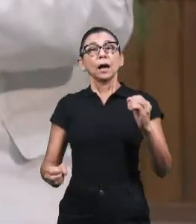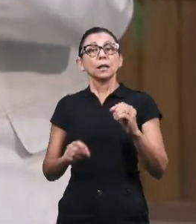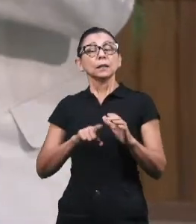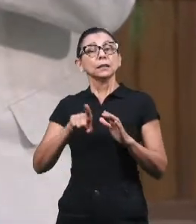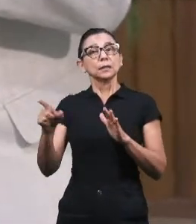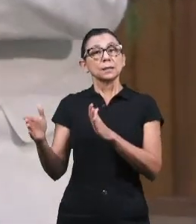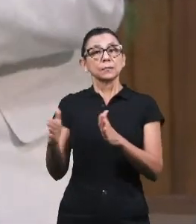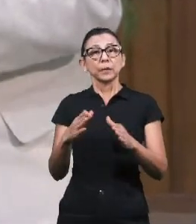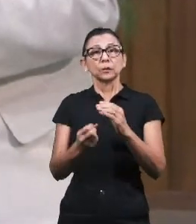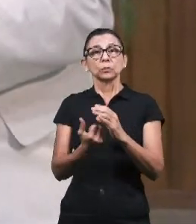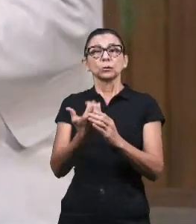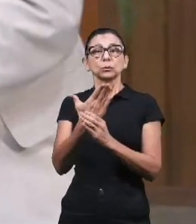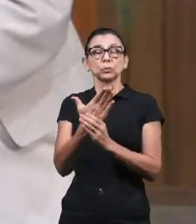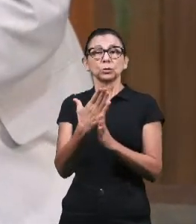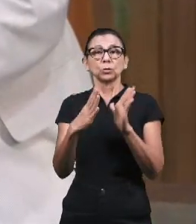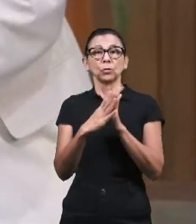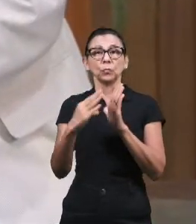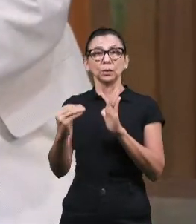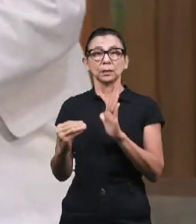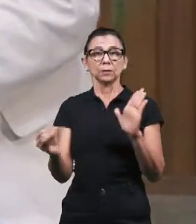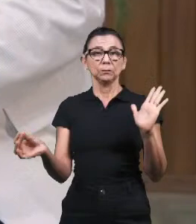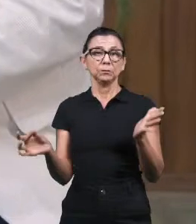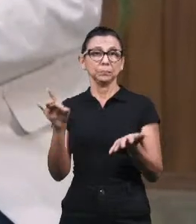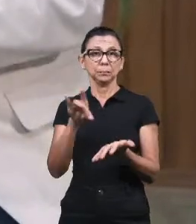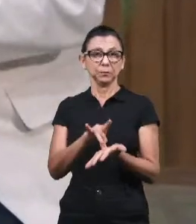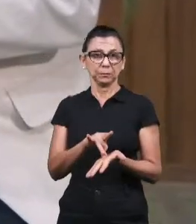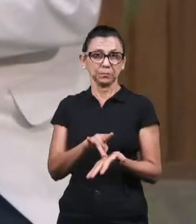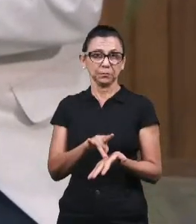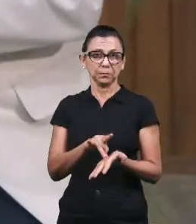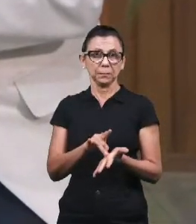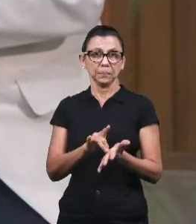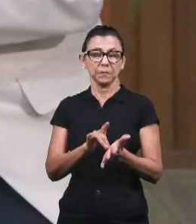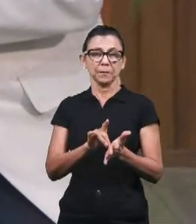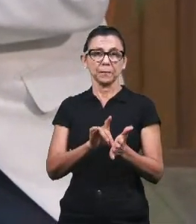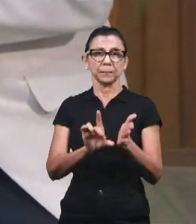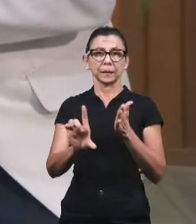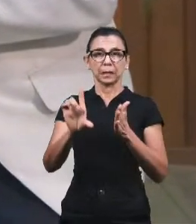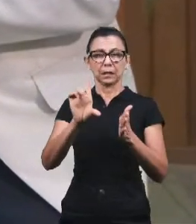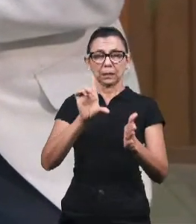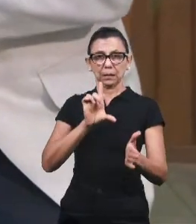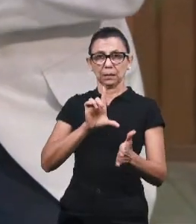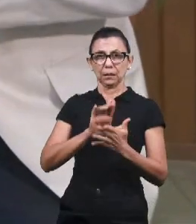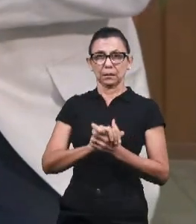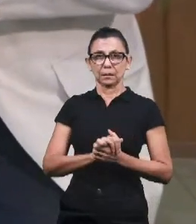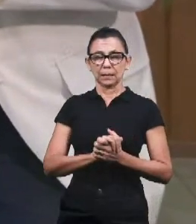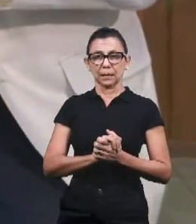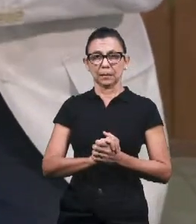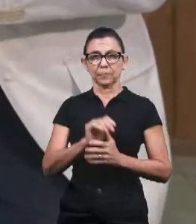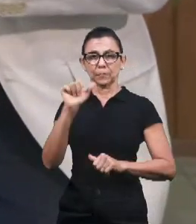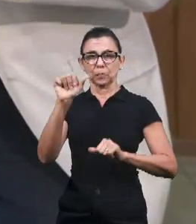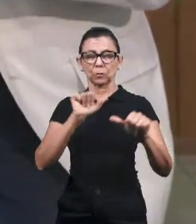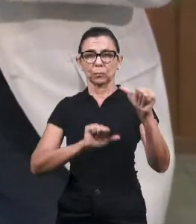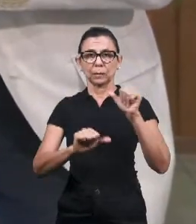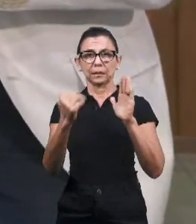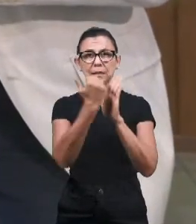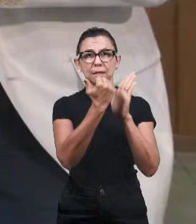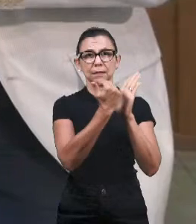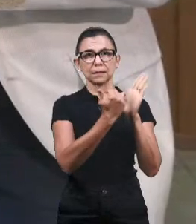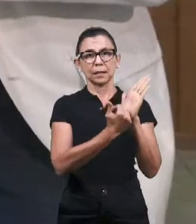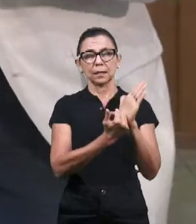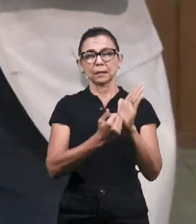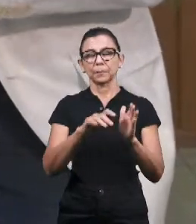Como é que era antes? Antes nós tínhamos, era por igreja, era uma escala. Então, por exemplo, um seminário